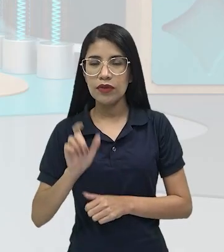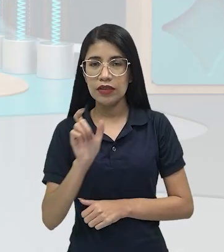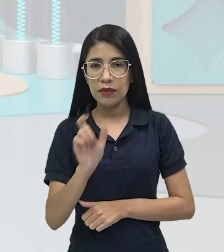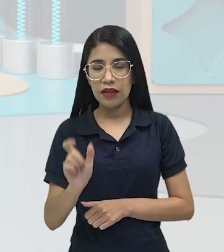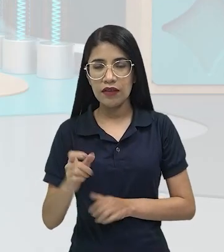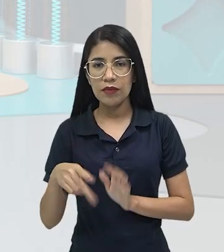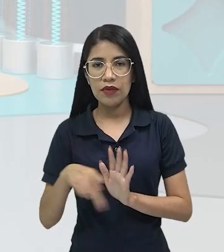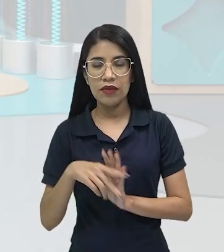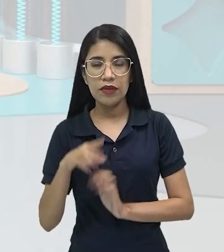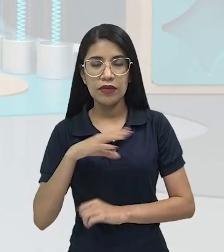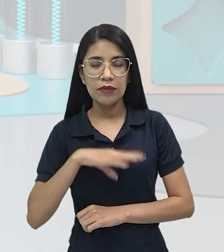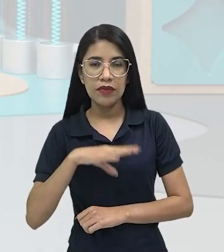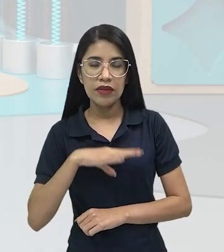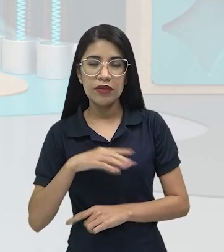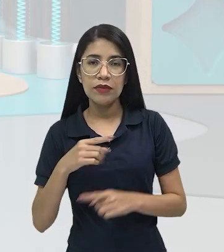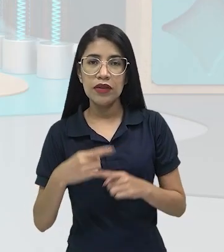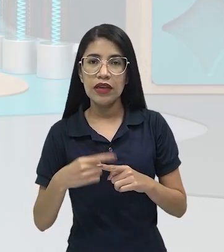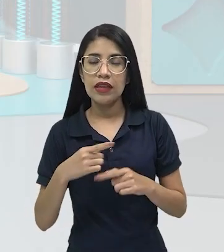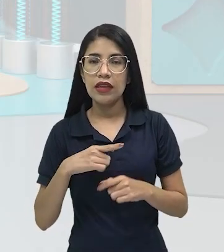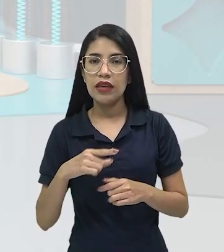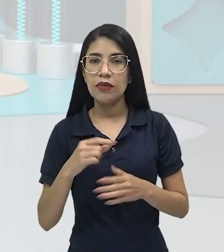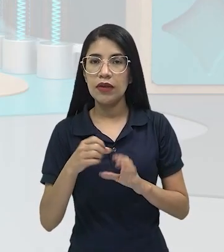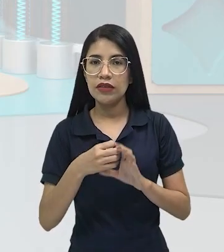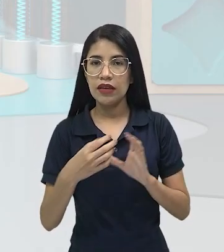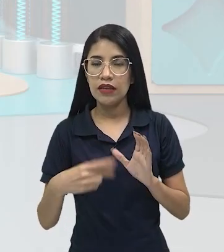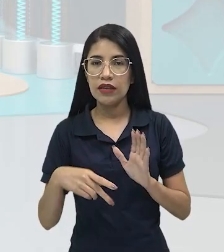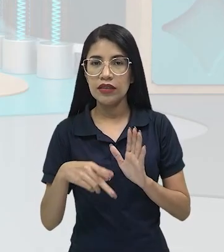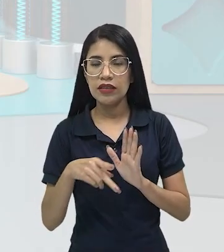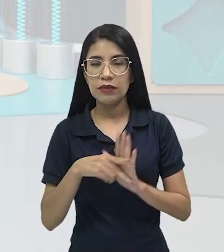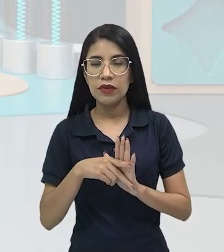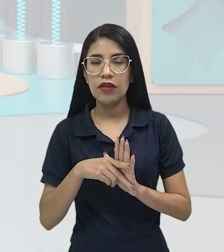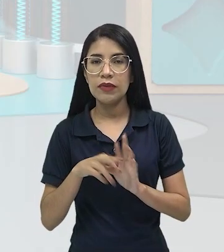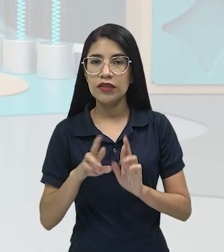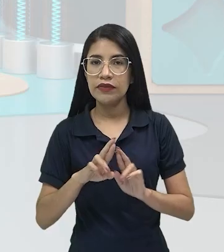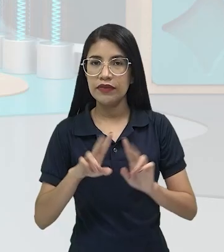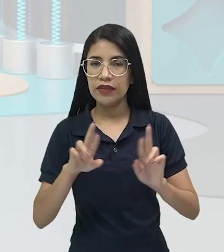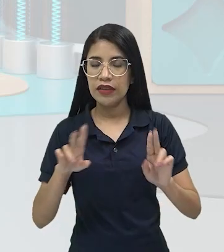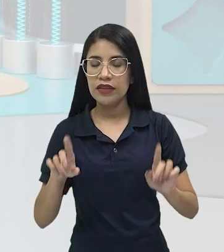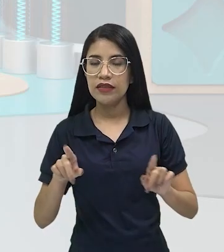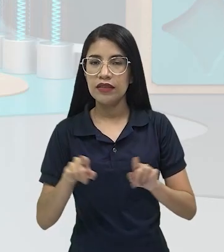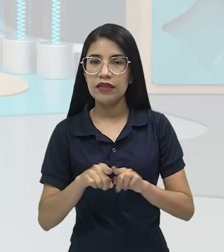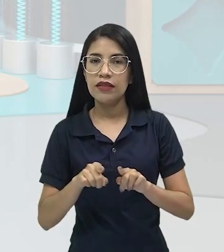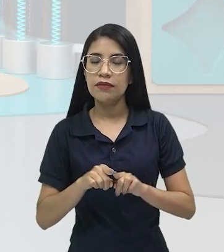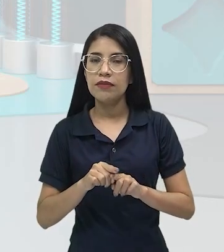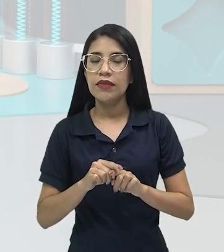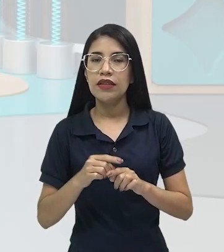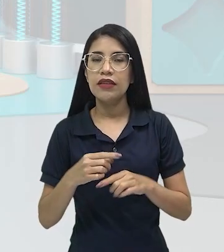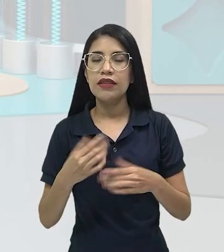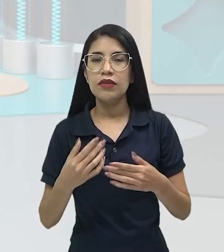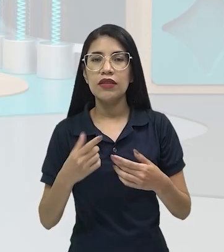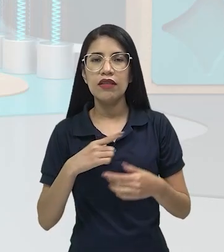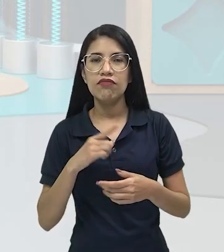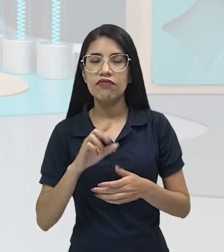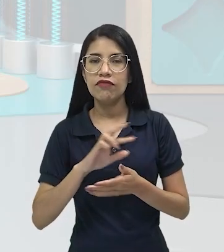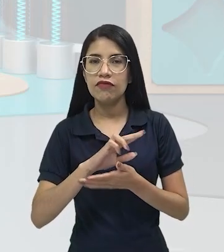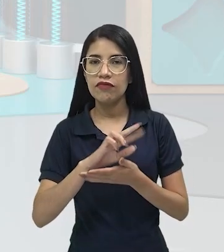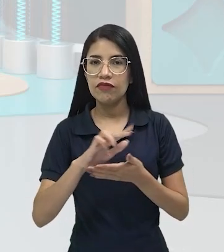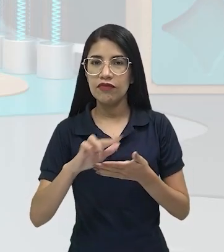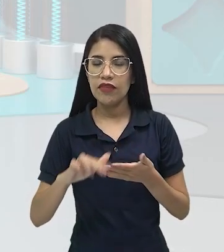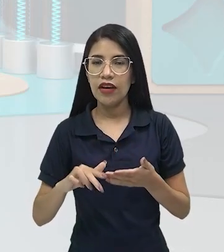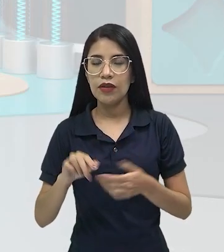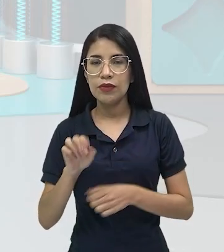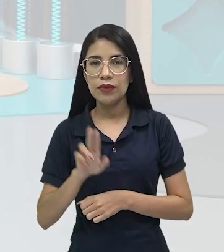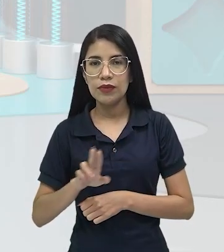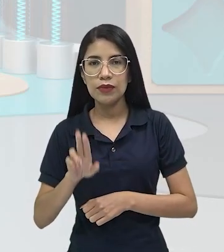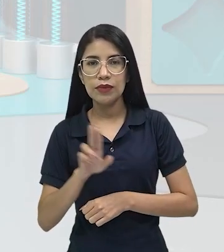portuguesa. Afinal de contas, elas possuem elementos e características diversas. Isso faz com que haja uma variedade muito grande nesse